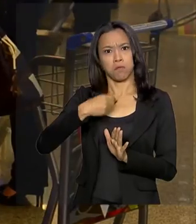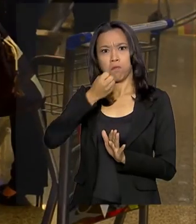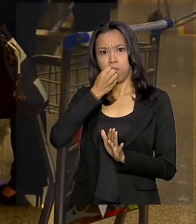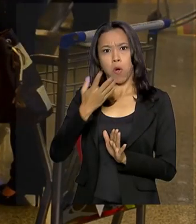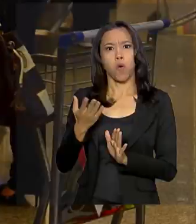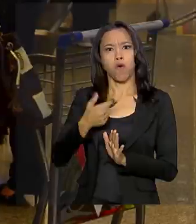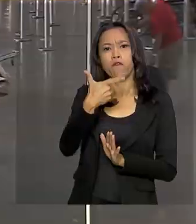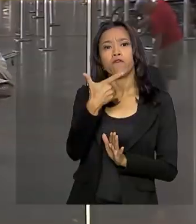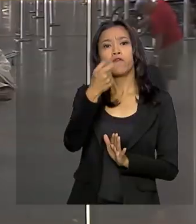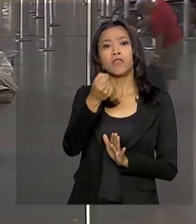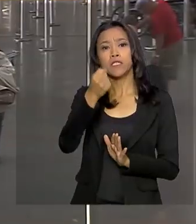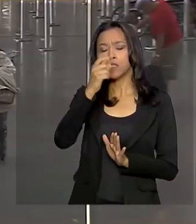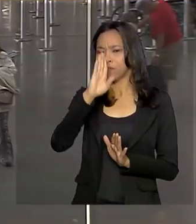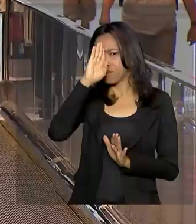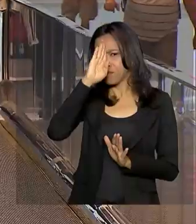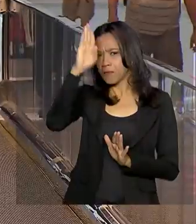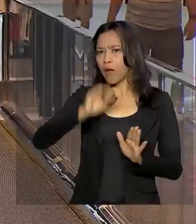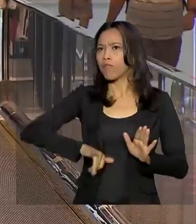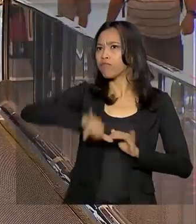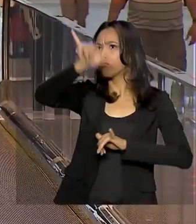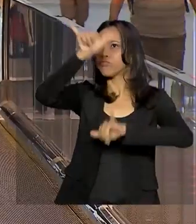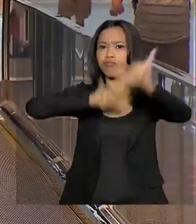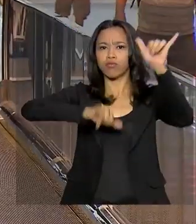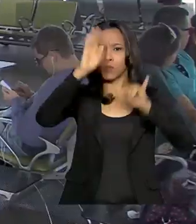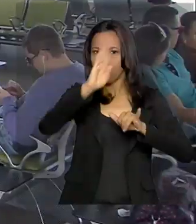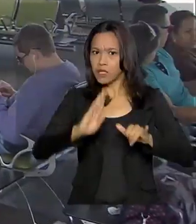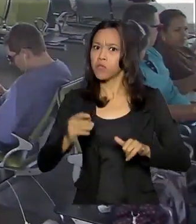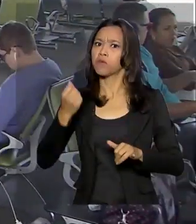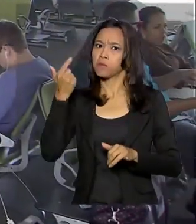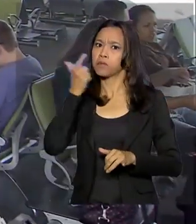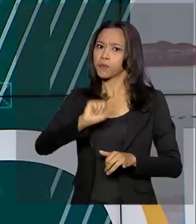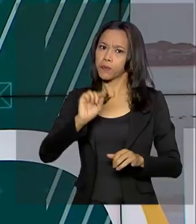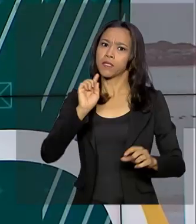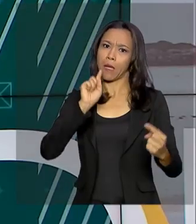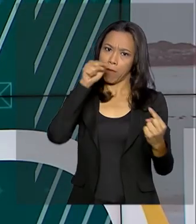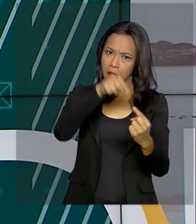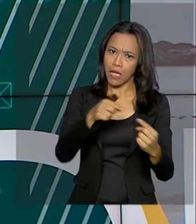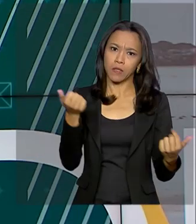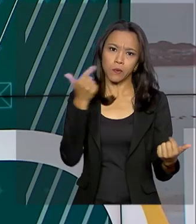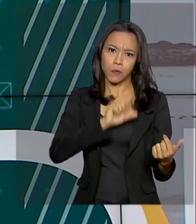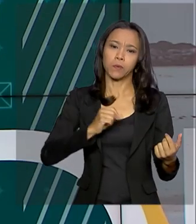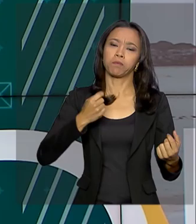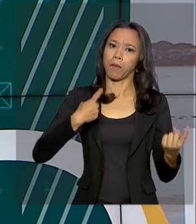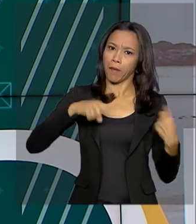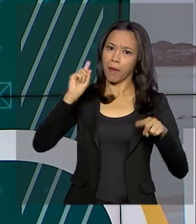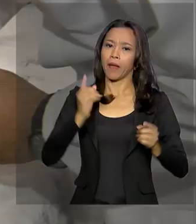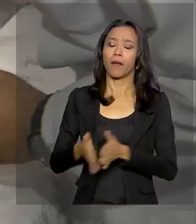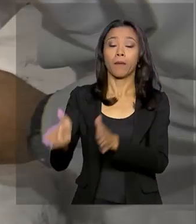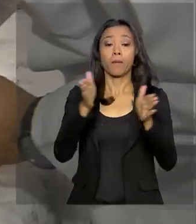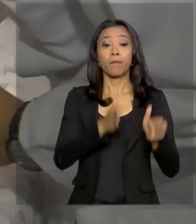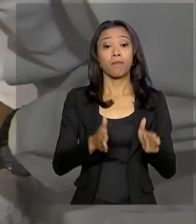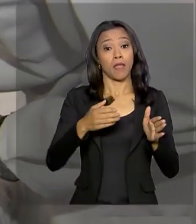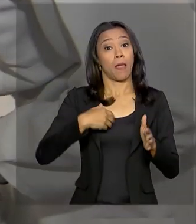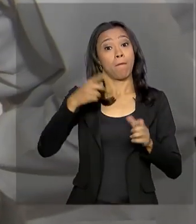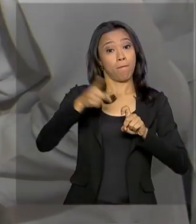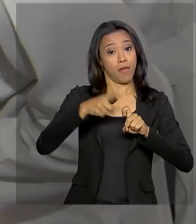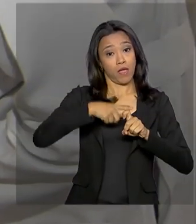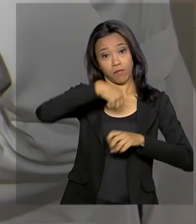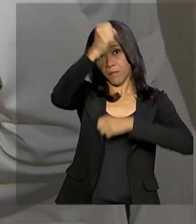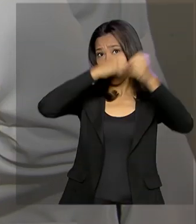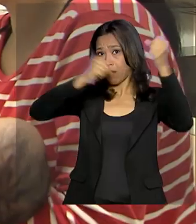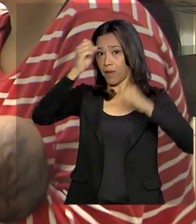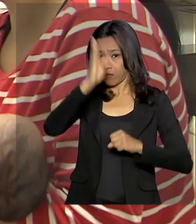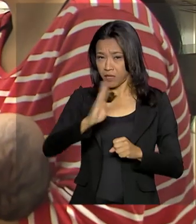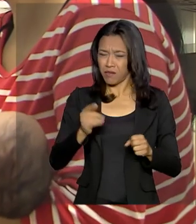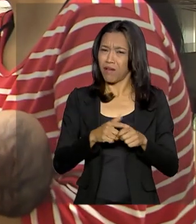20 principais aeroportos do país ea avaliação superar a meta do governo médicos pelo brasil mais da metade das